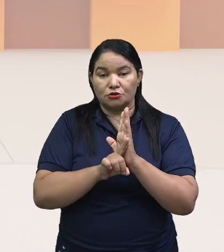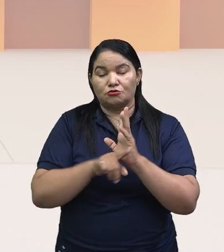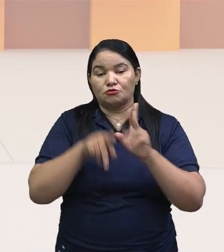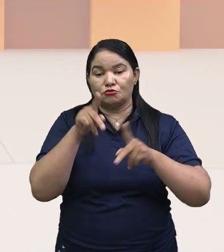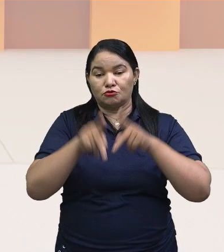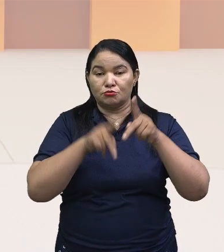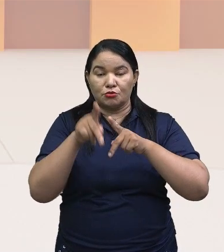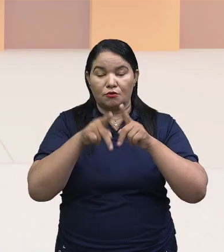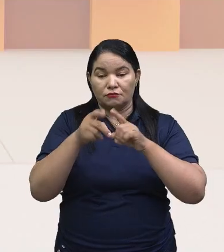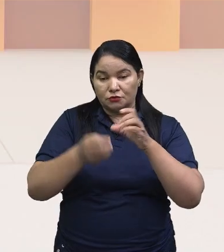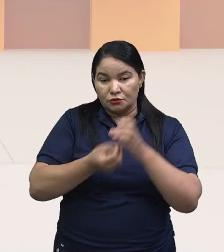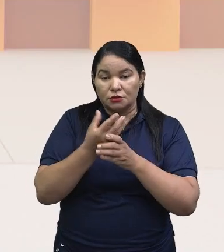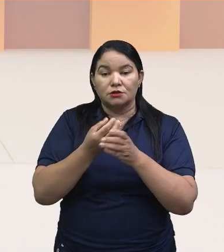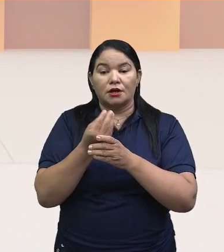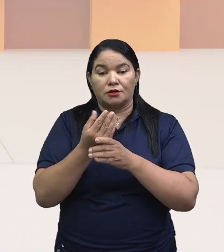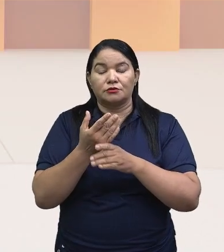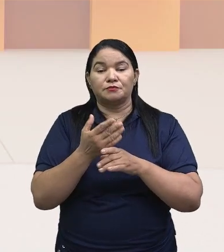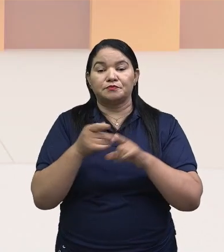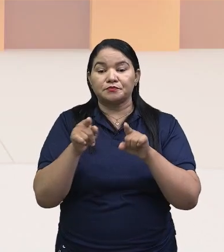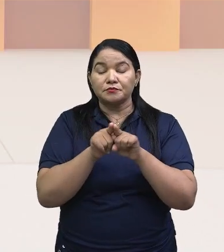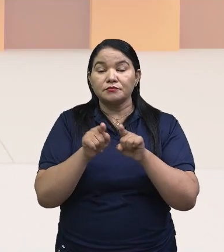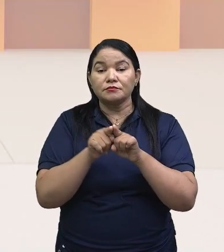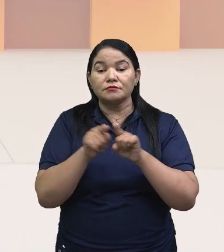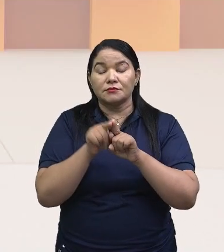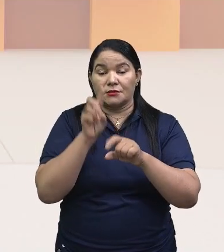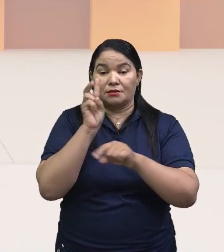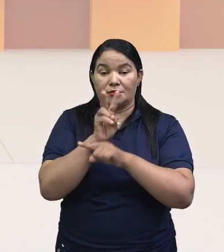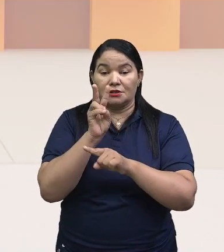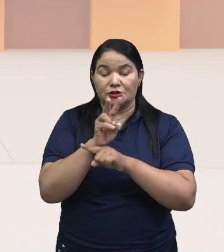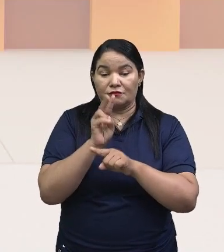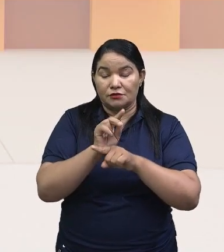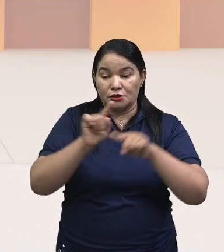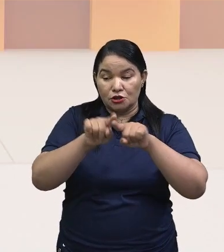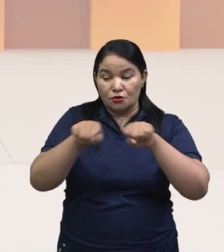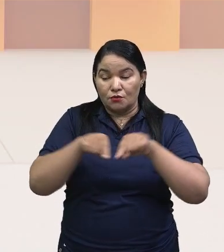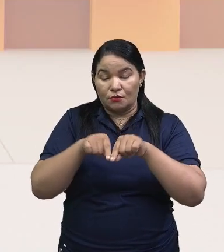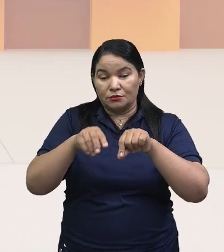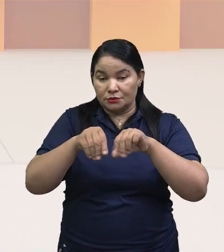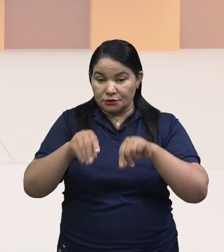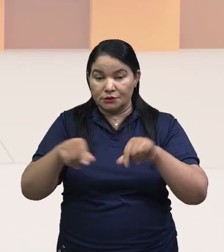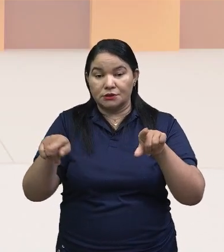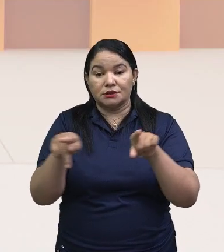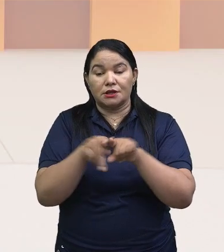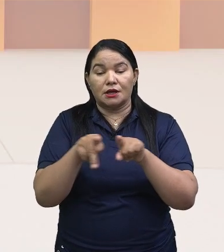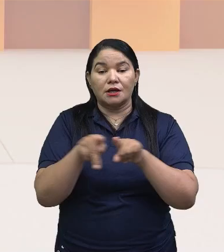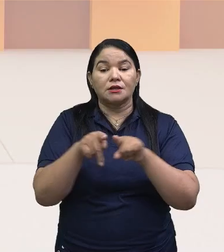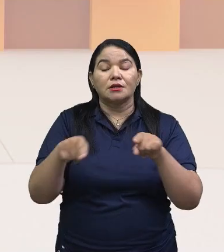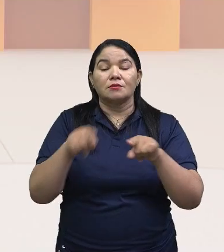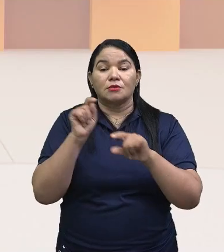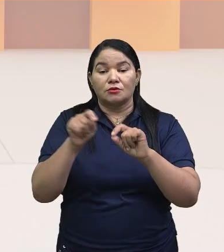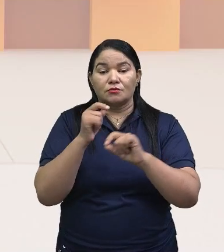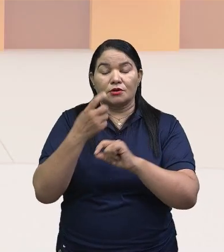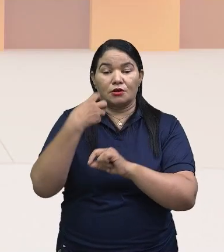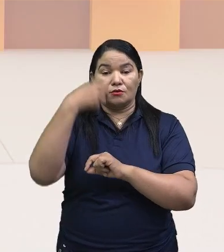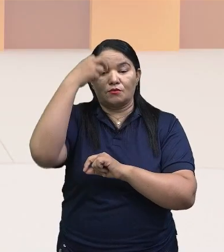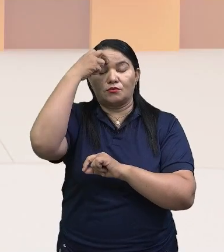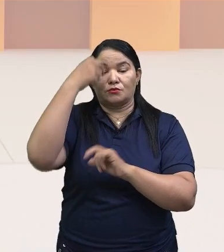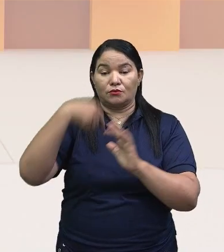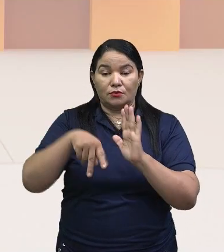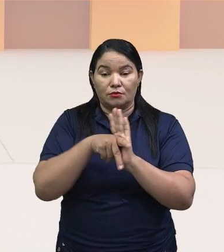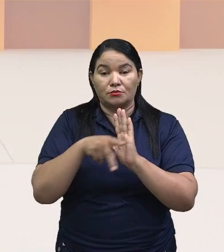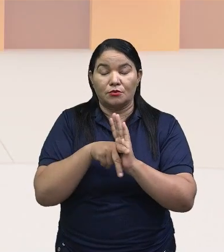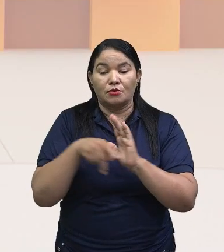povos originários à preservação de suas terras e à manutenção também de suas culturas.